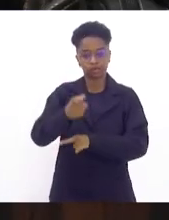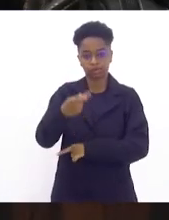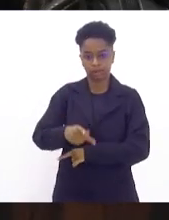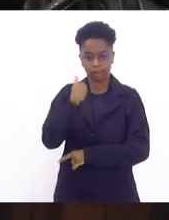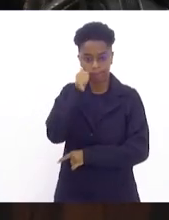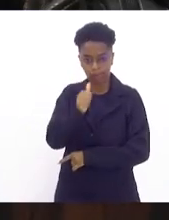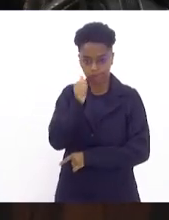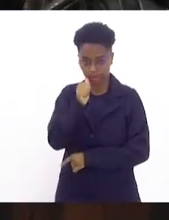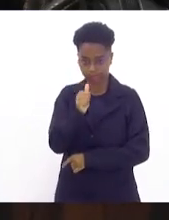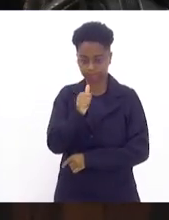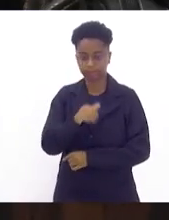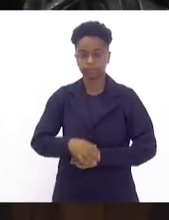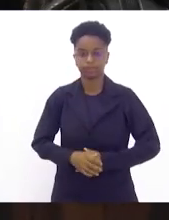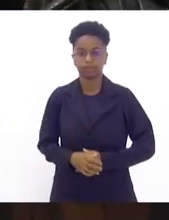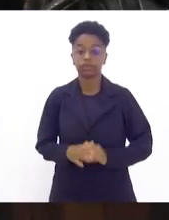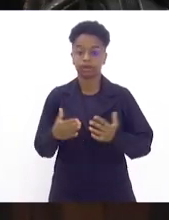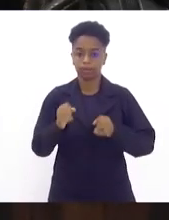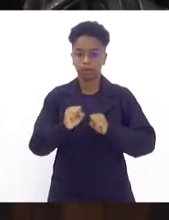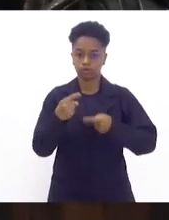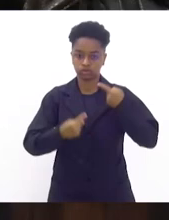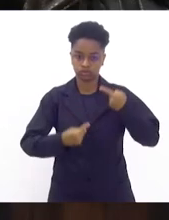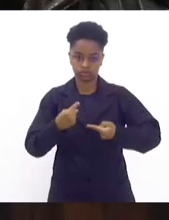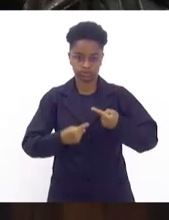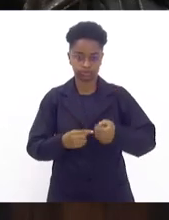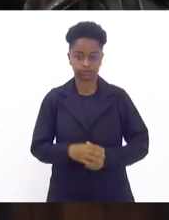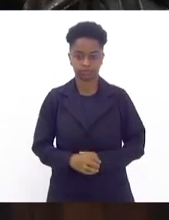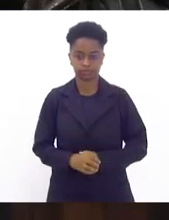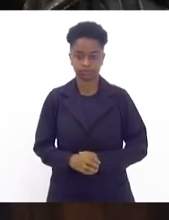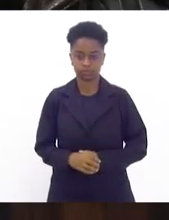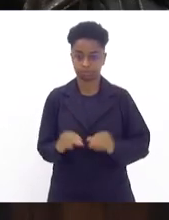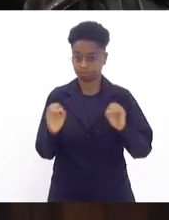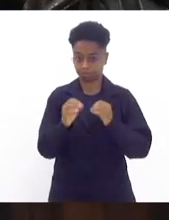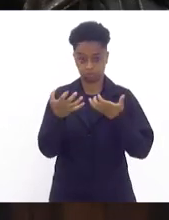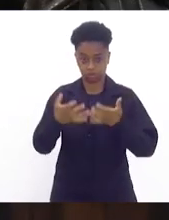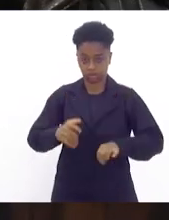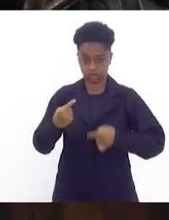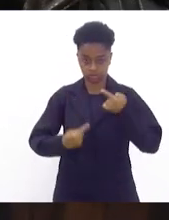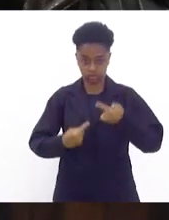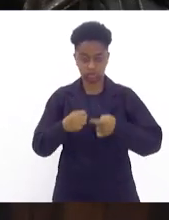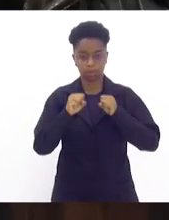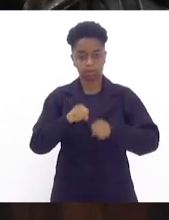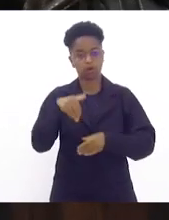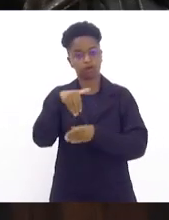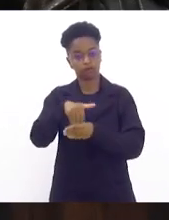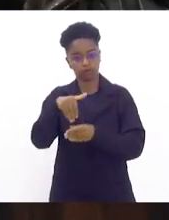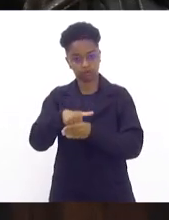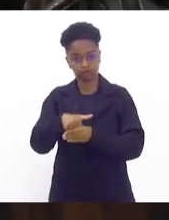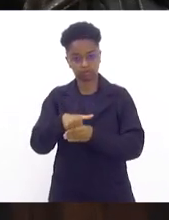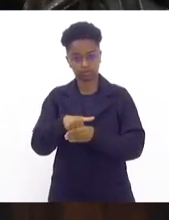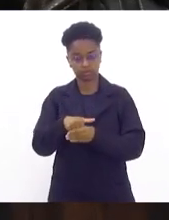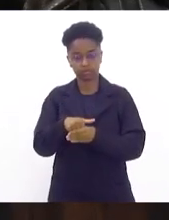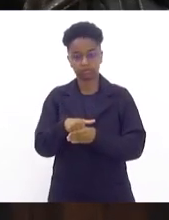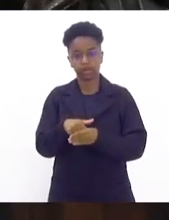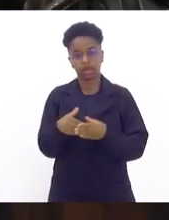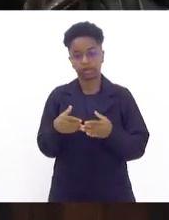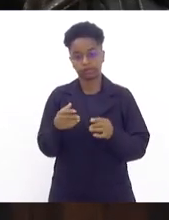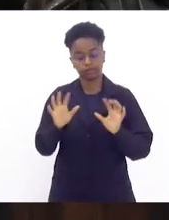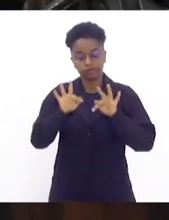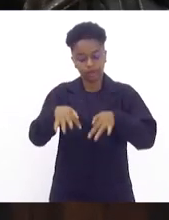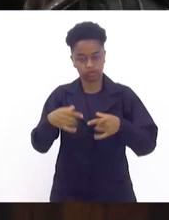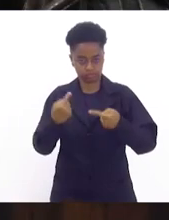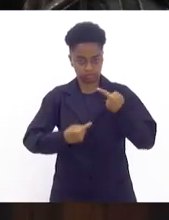Abreu Batista. Em discussão. Não havendo quem queira discutir, encerrada a discussão.